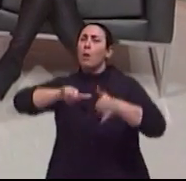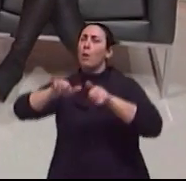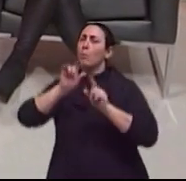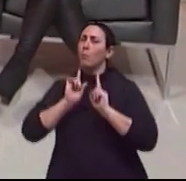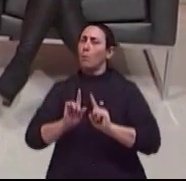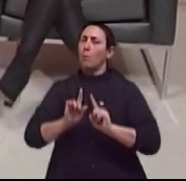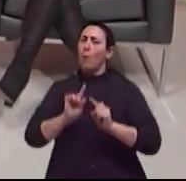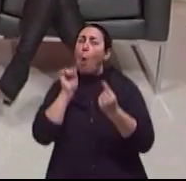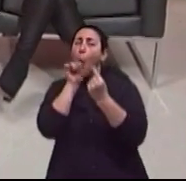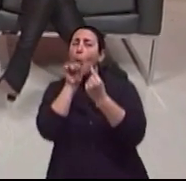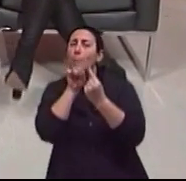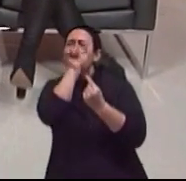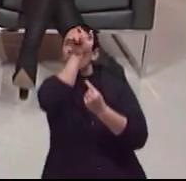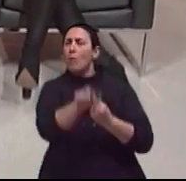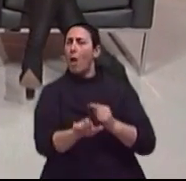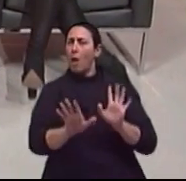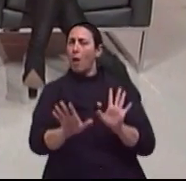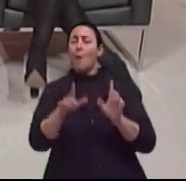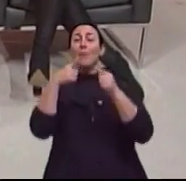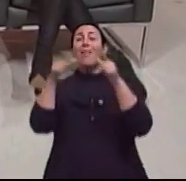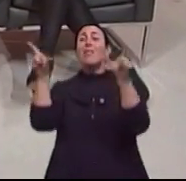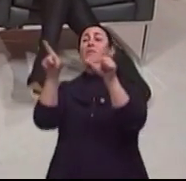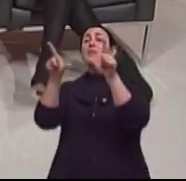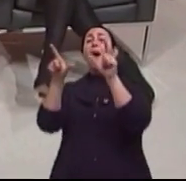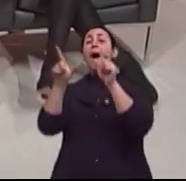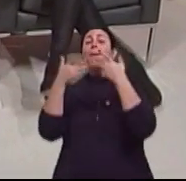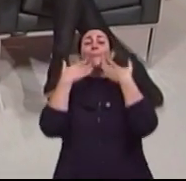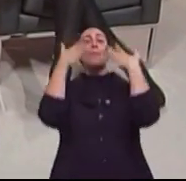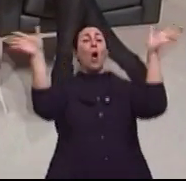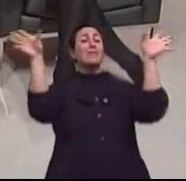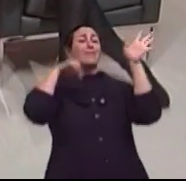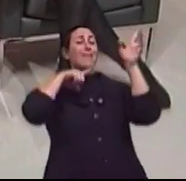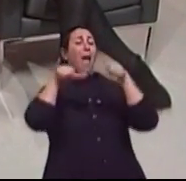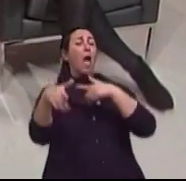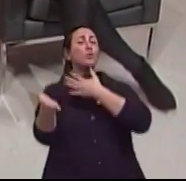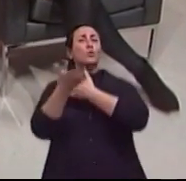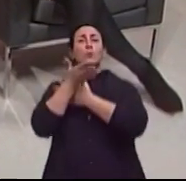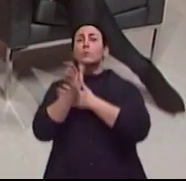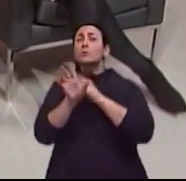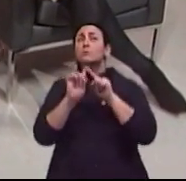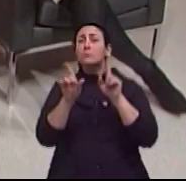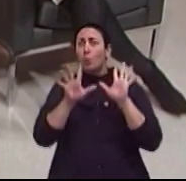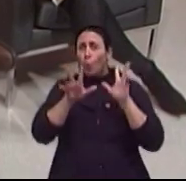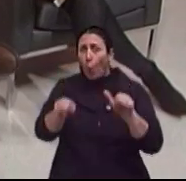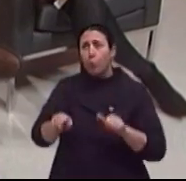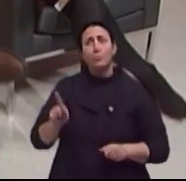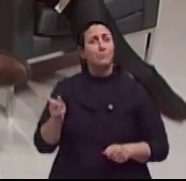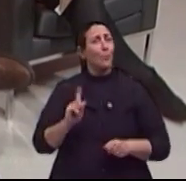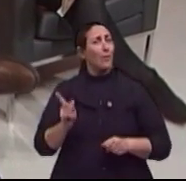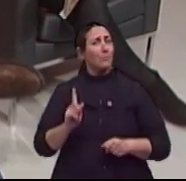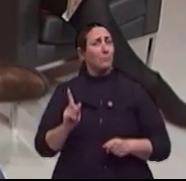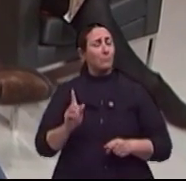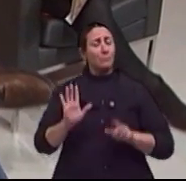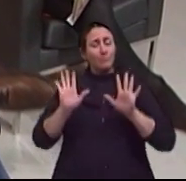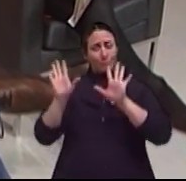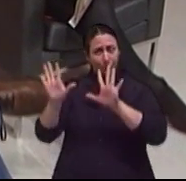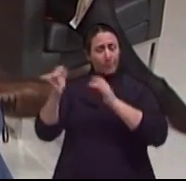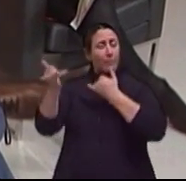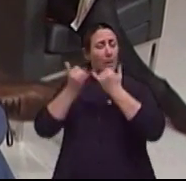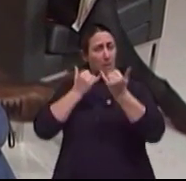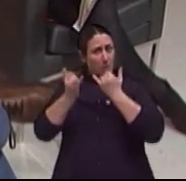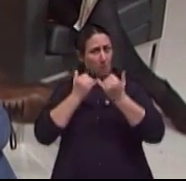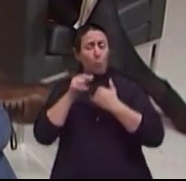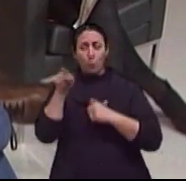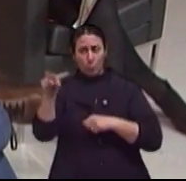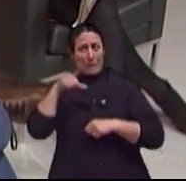do passio por exemplo só para fazer um só para dar um detalhezinho Isabel se tu és portadora de uma